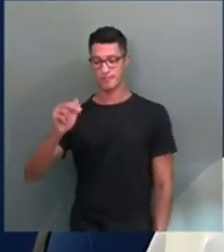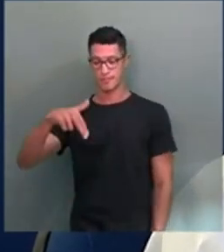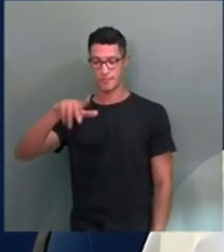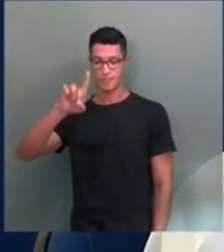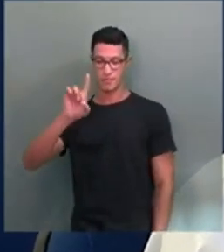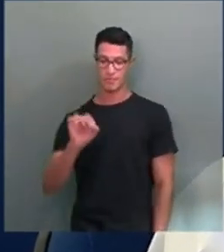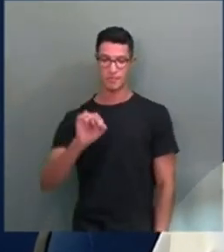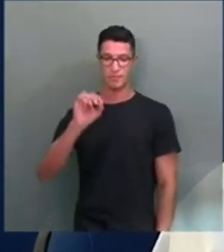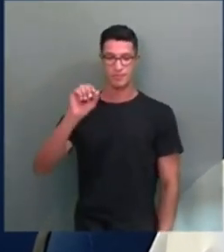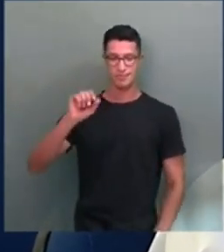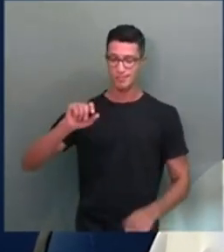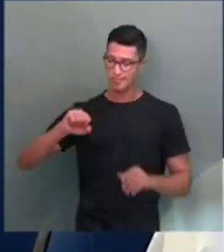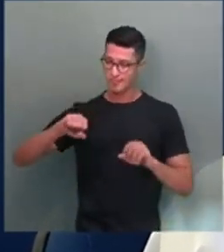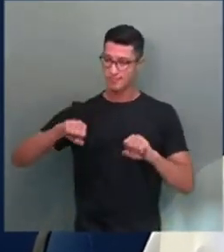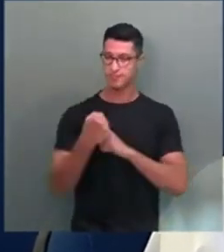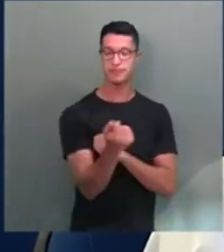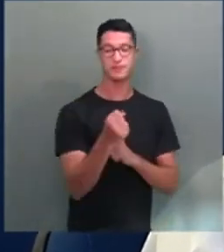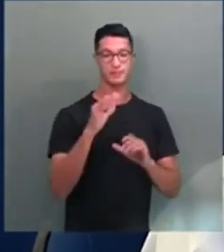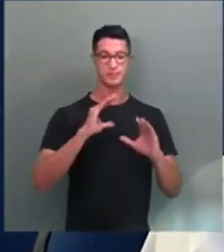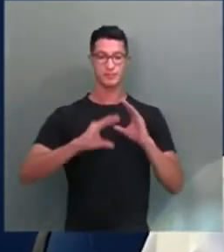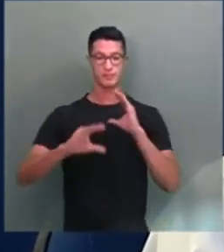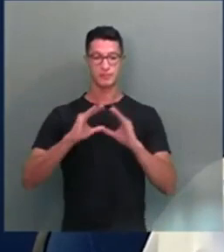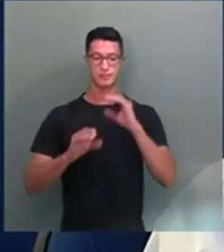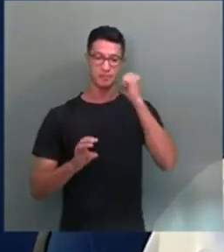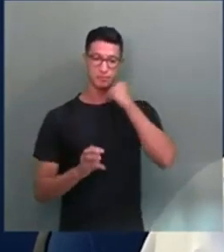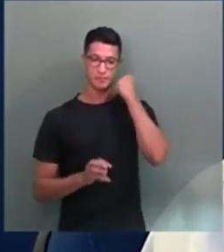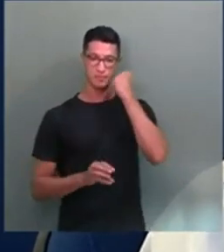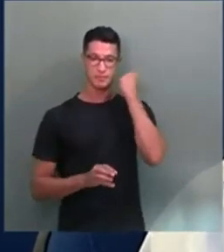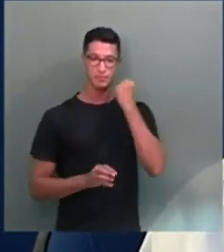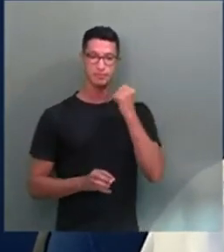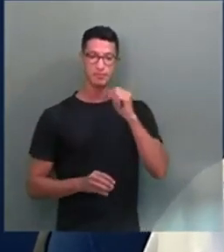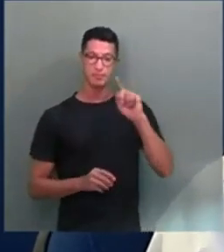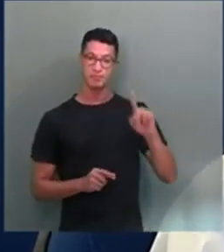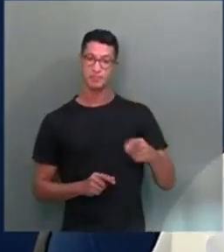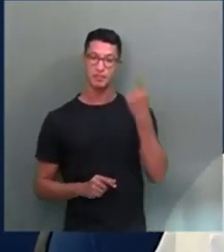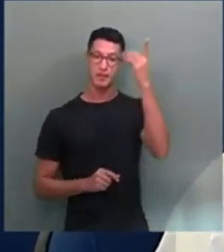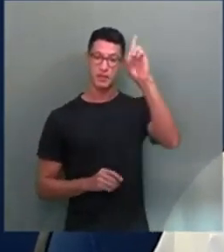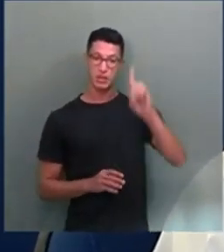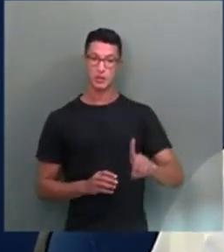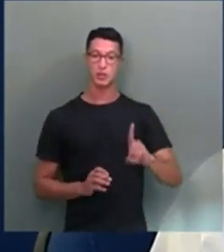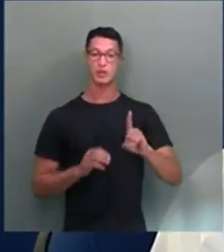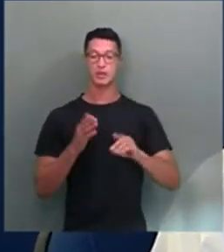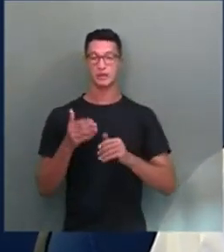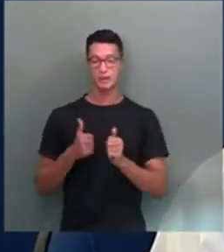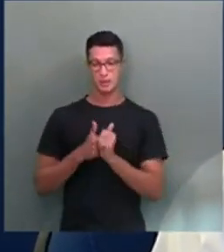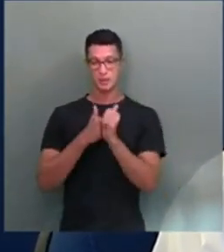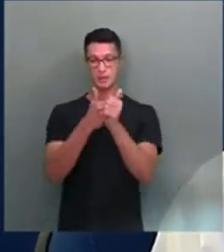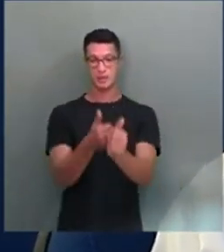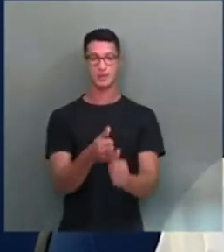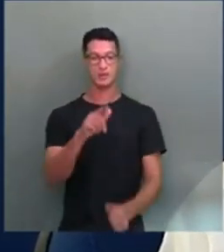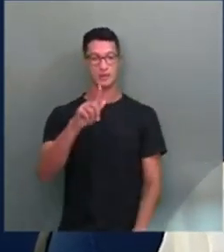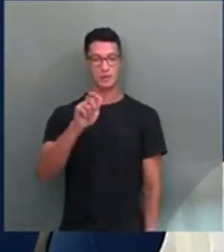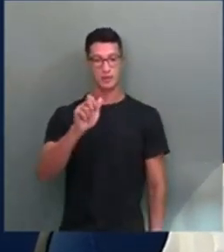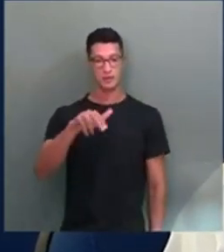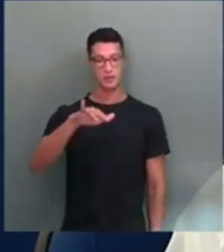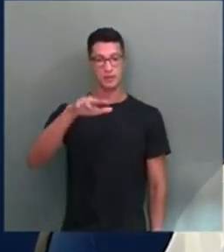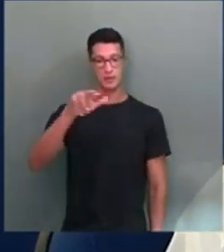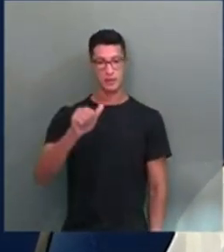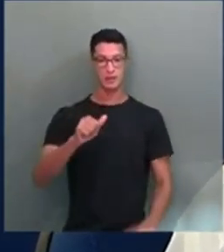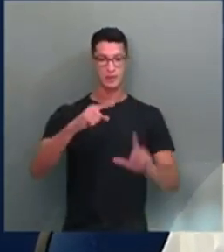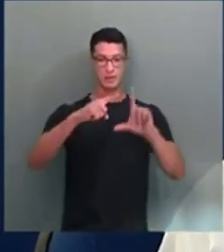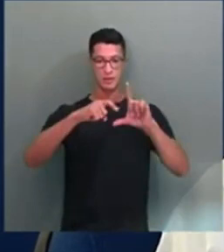Mesquita, desbravador da comunicação do Senado. Os primeiros diretores que conduziram a agência e a Rádio